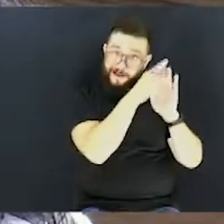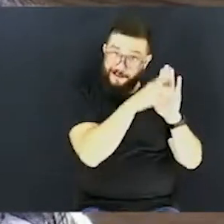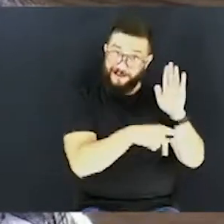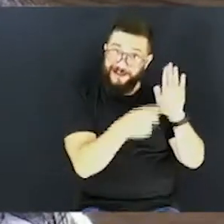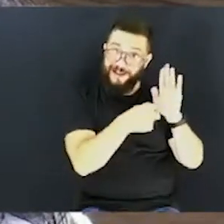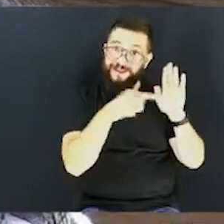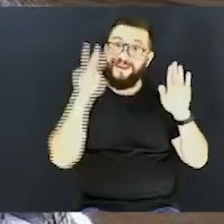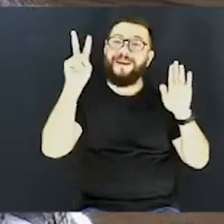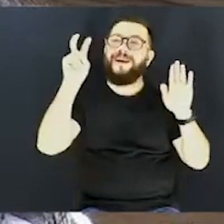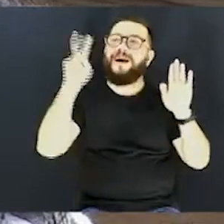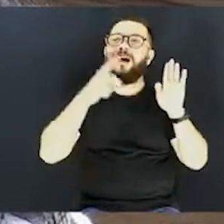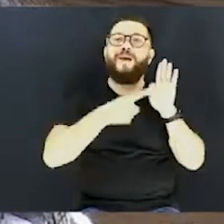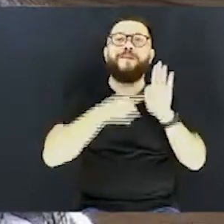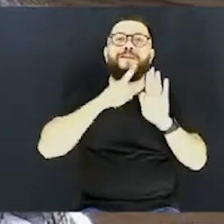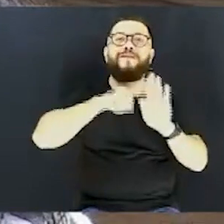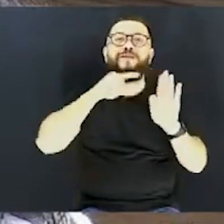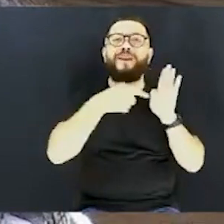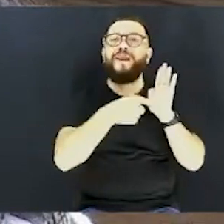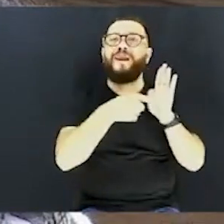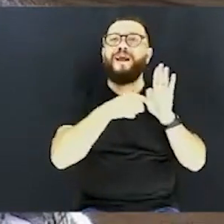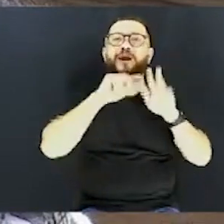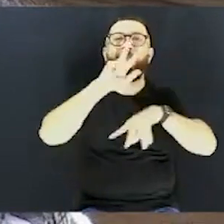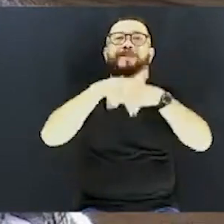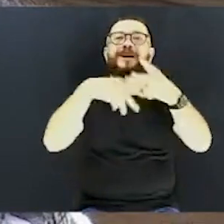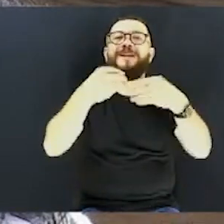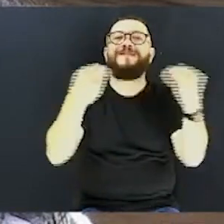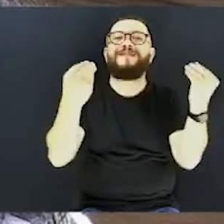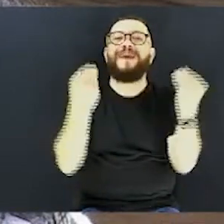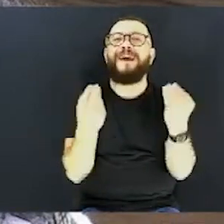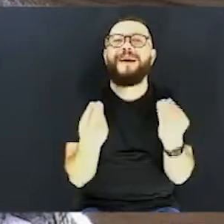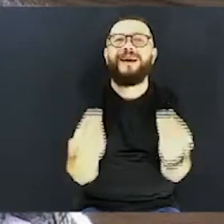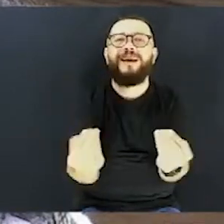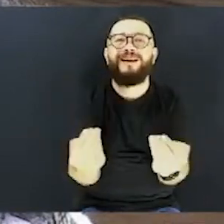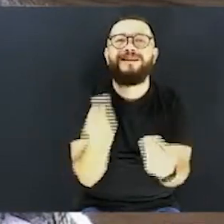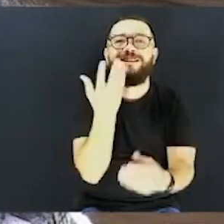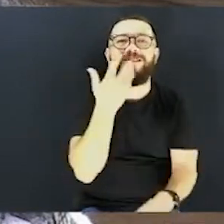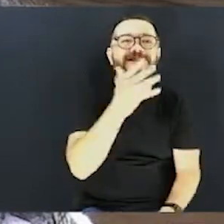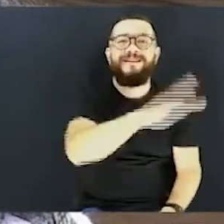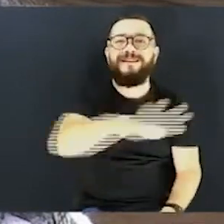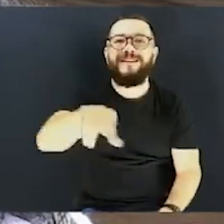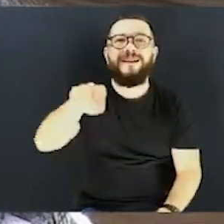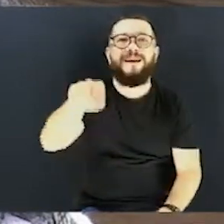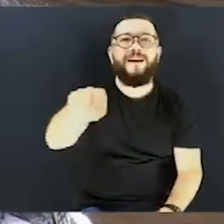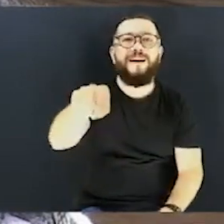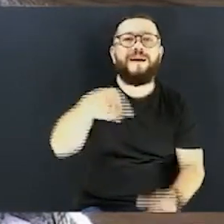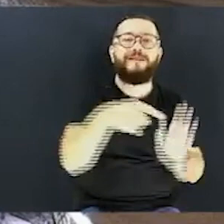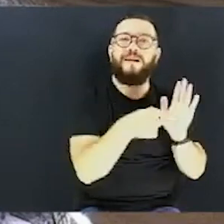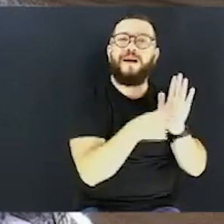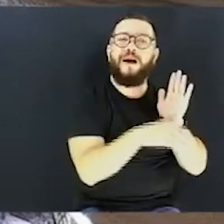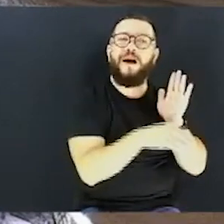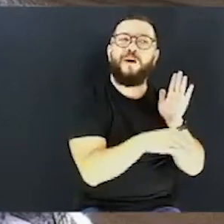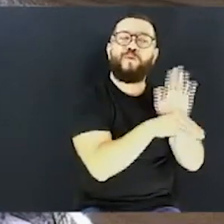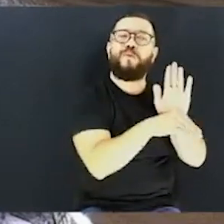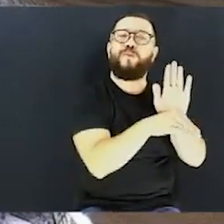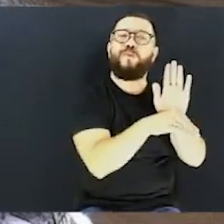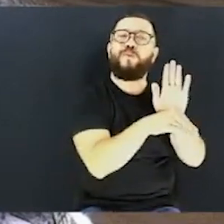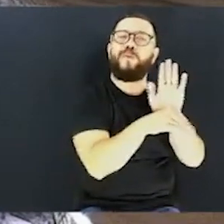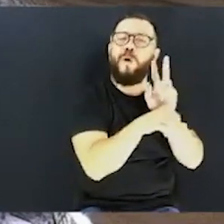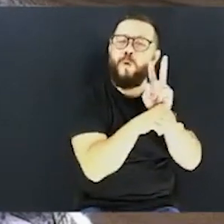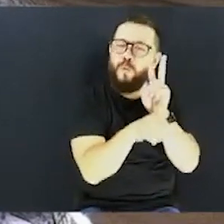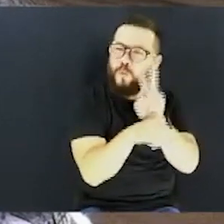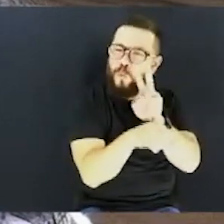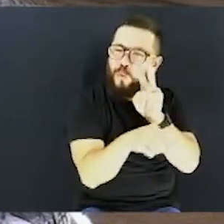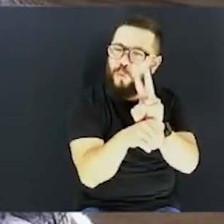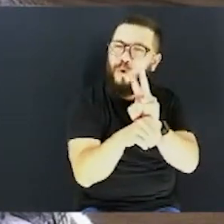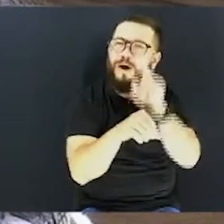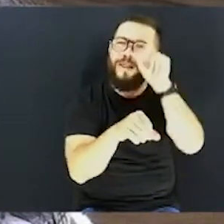de Curitiba, um plano que vem a trazer absoluta proteção a todos os seus direitos e ao desenvolvimento.